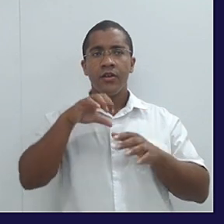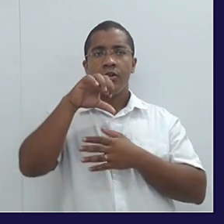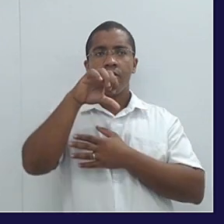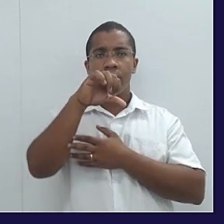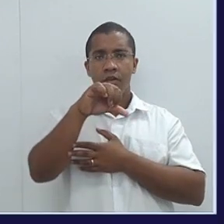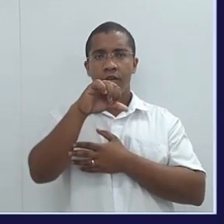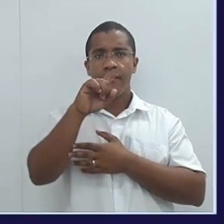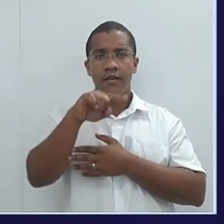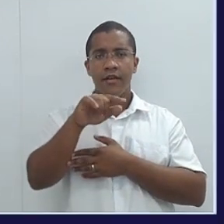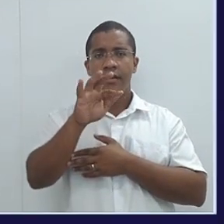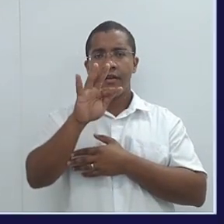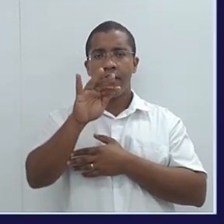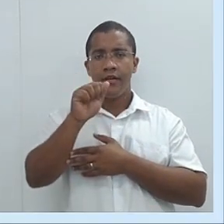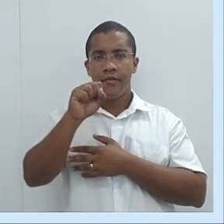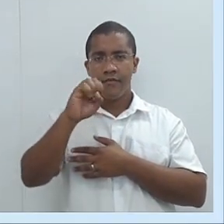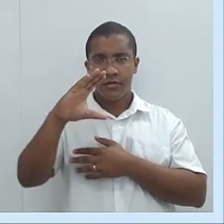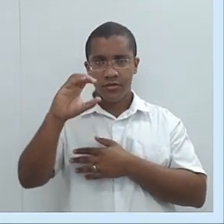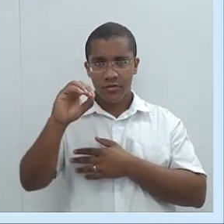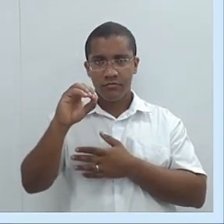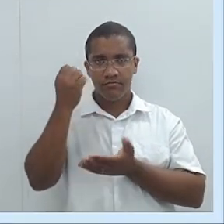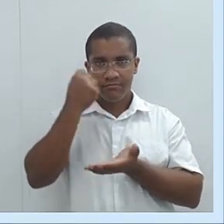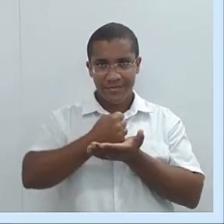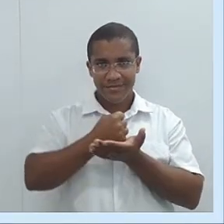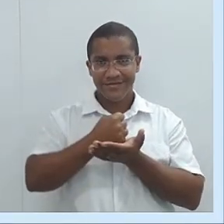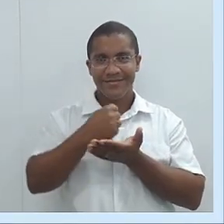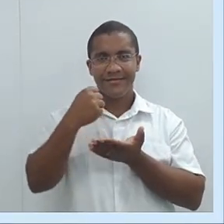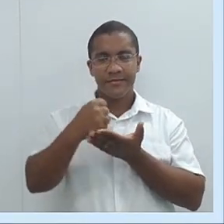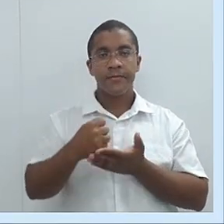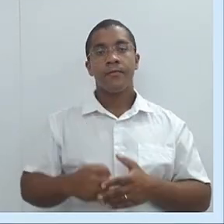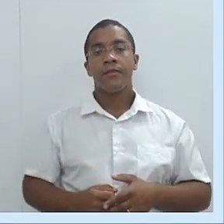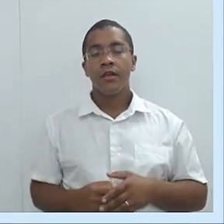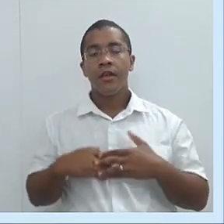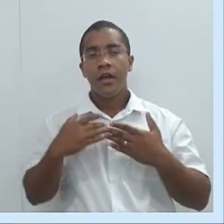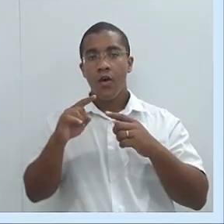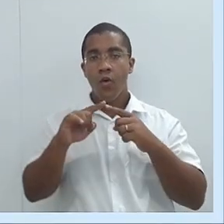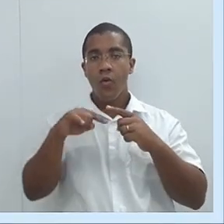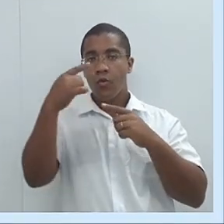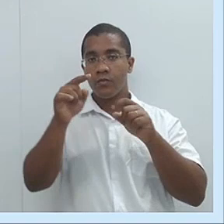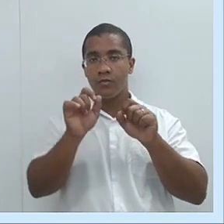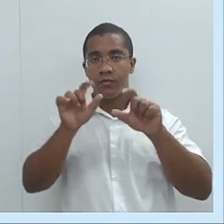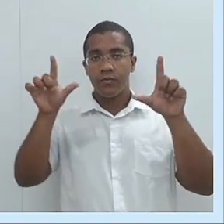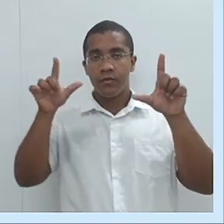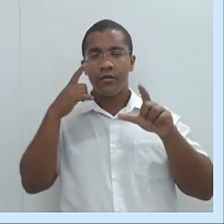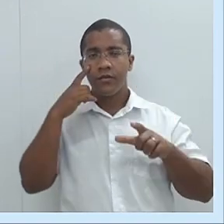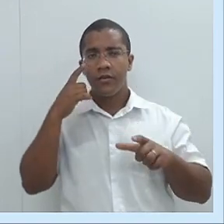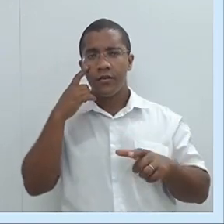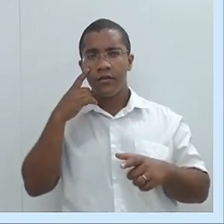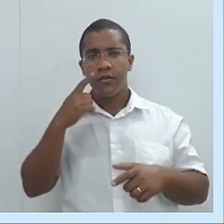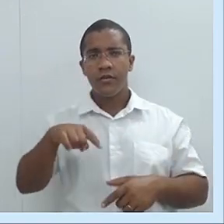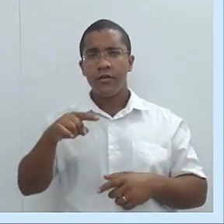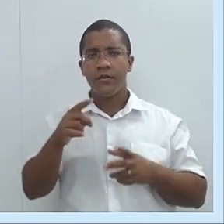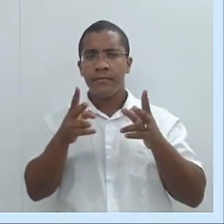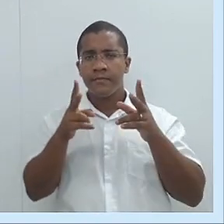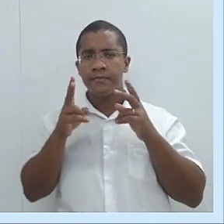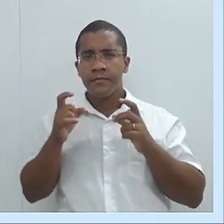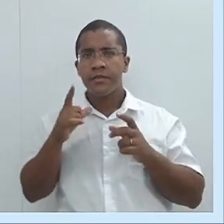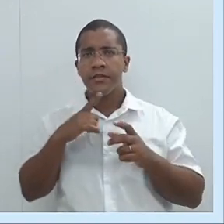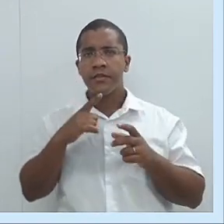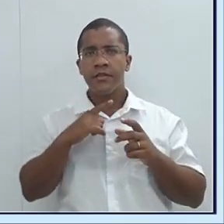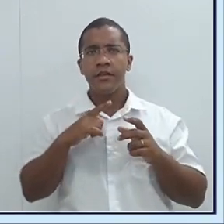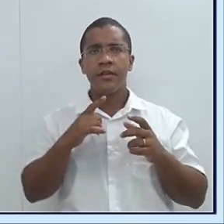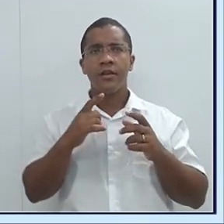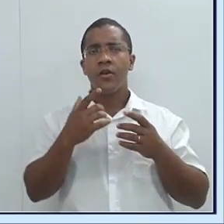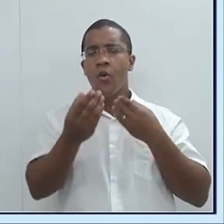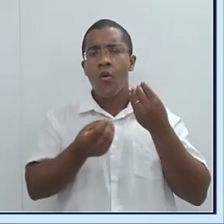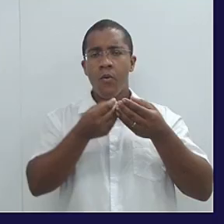o reservado ao fisco. E aí a gente vai para a próxima imagem, né? Para a gente poder observar